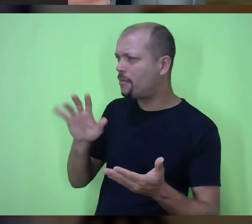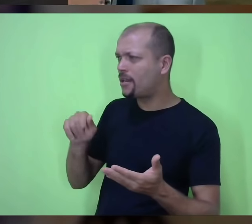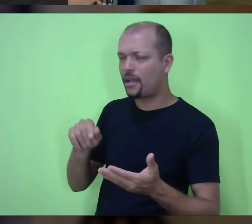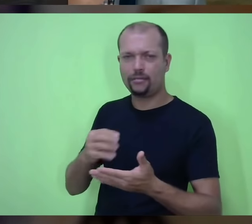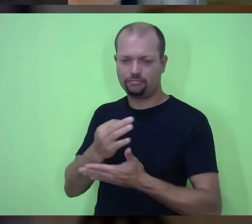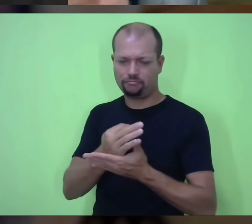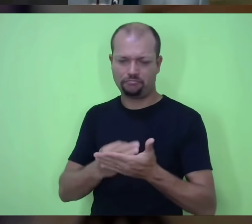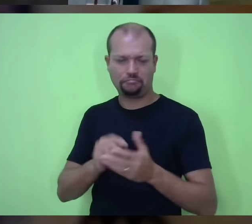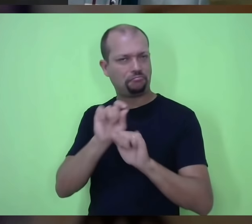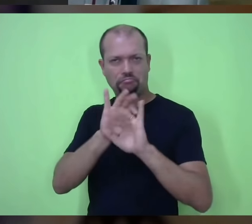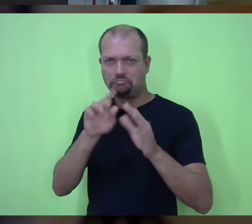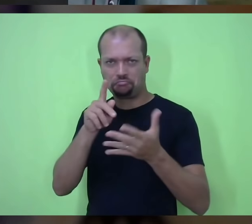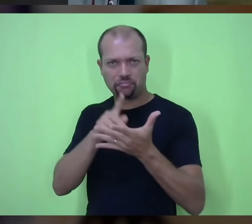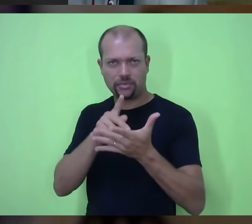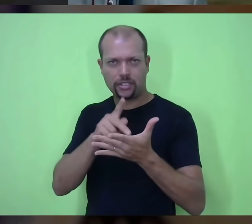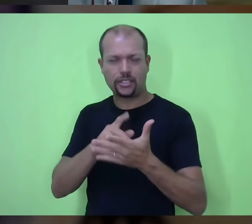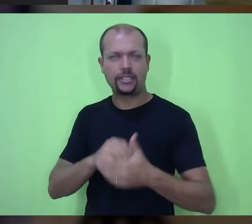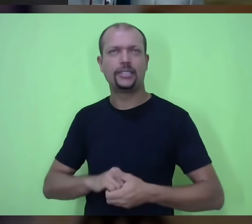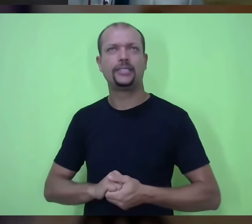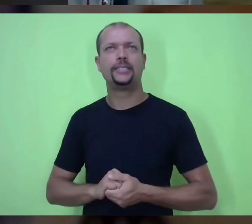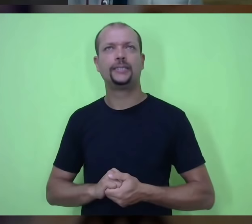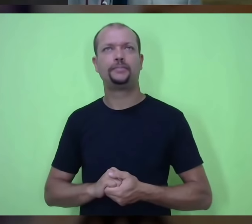ficar muito claro na sua mente.